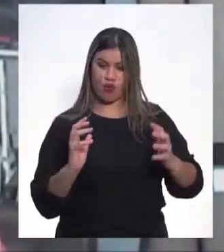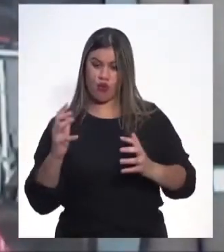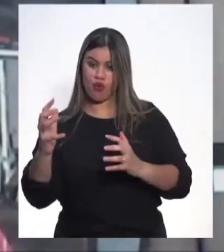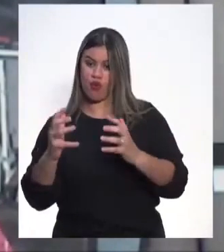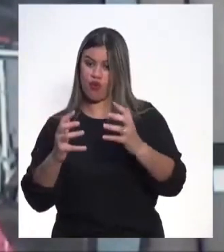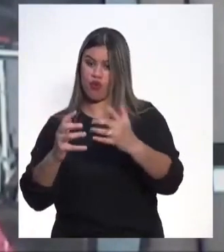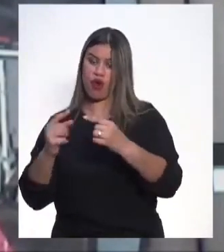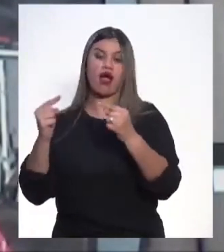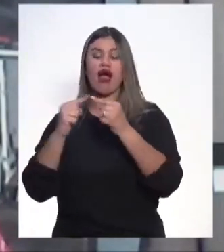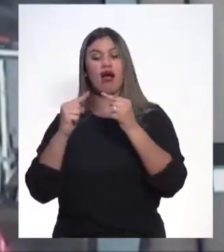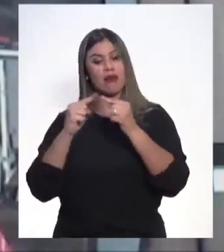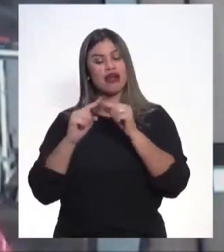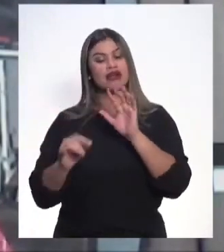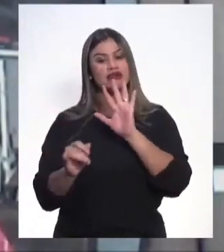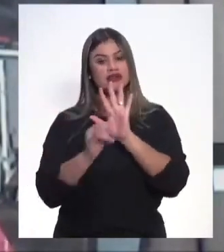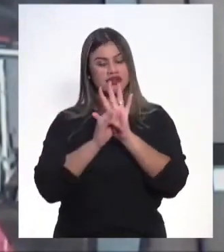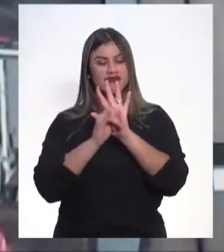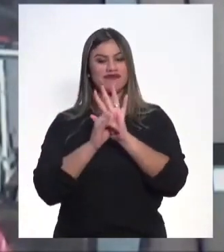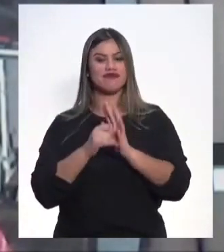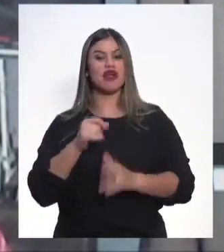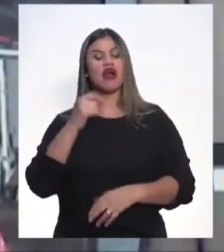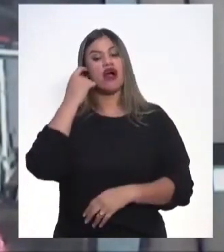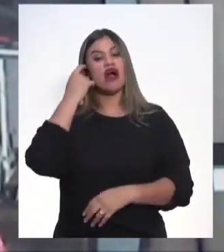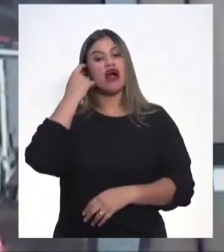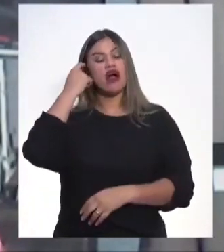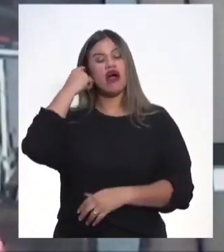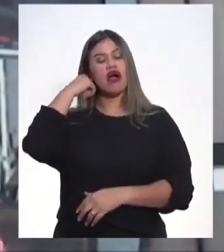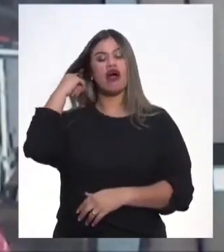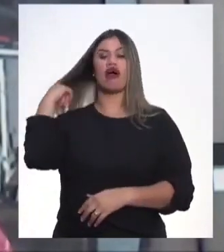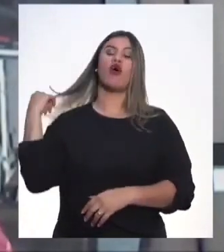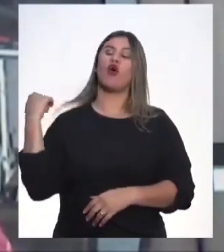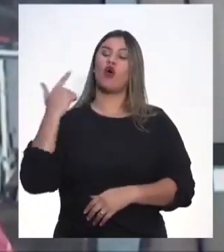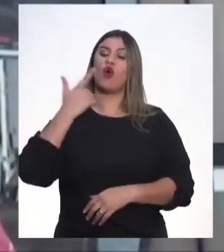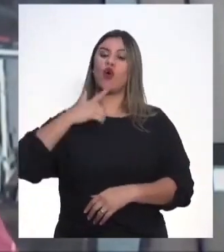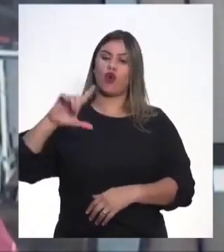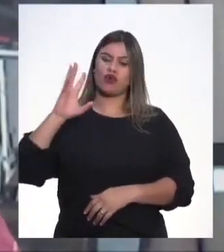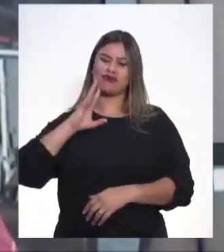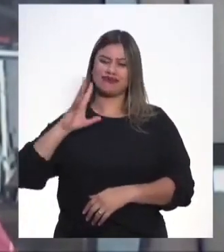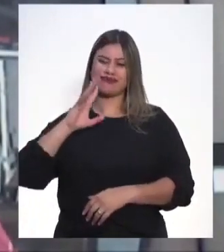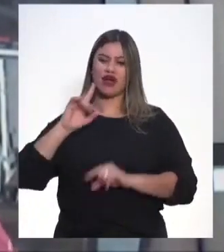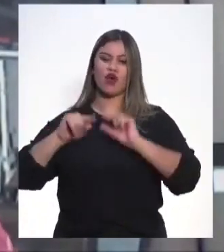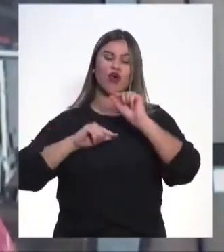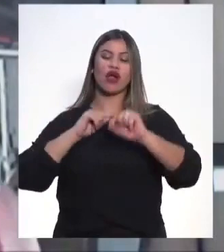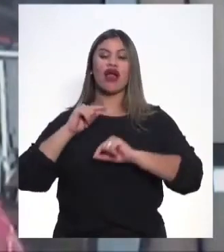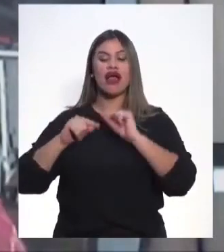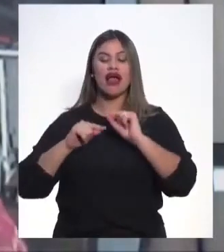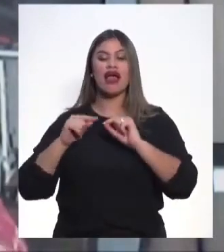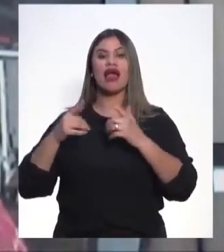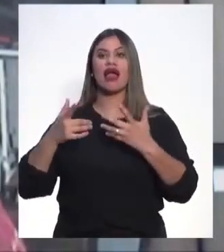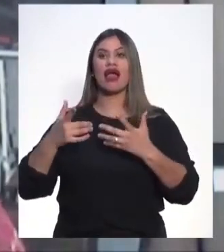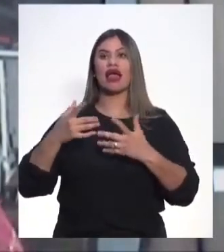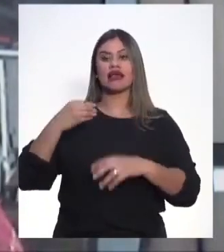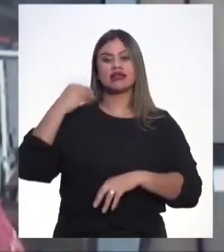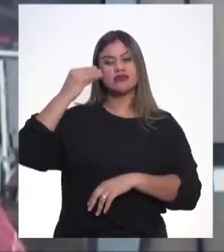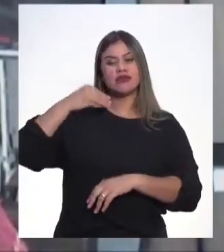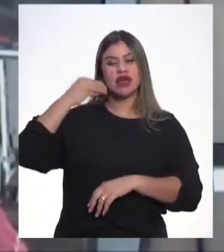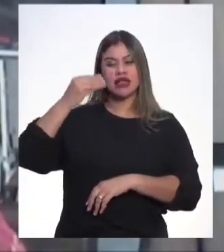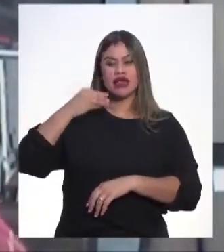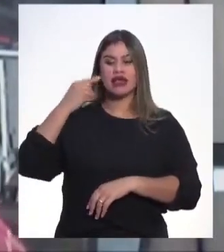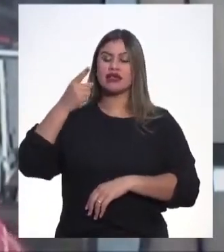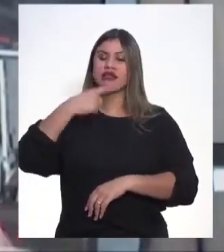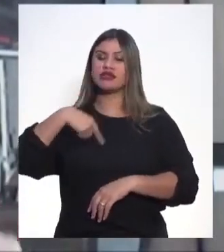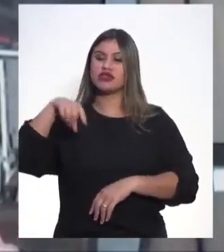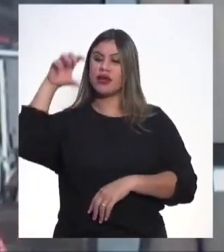Outra metáfora que eu considero interessante é que, em cada experiência, nós adquirimos um aprendizado novo. Nós